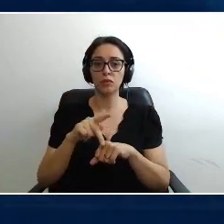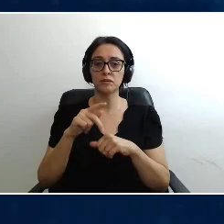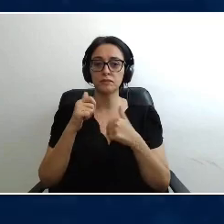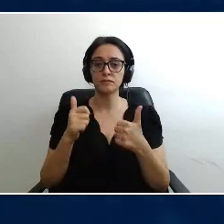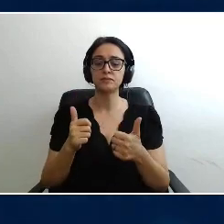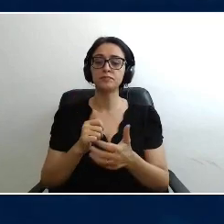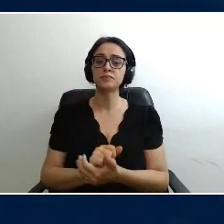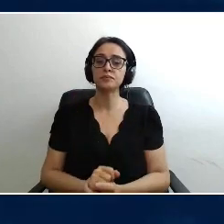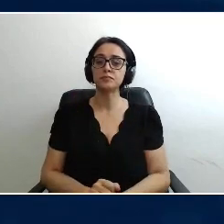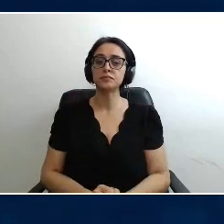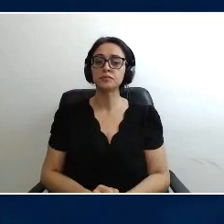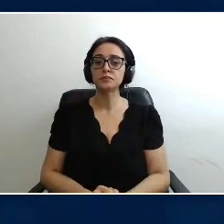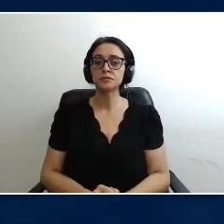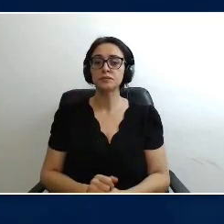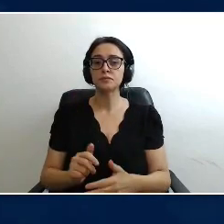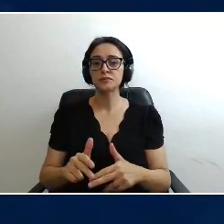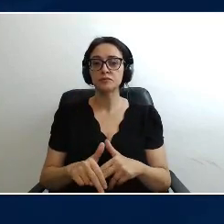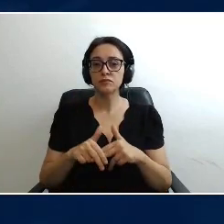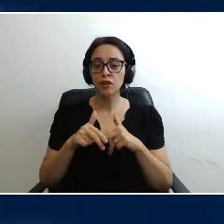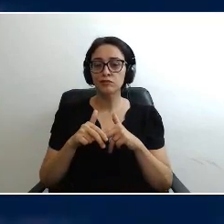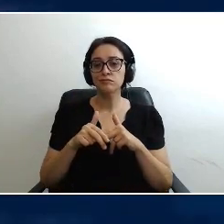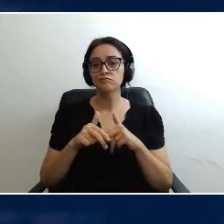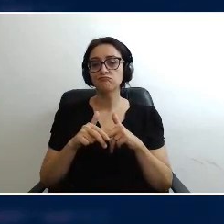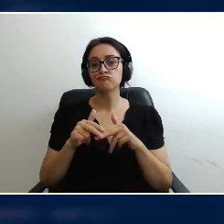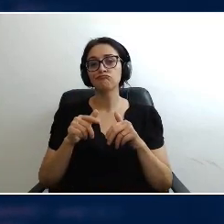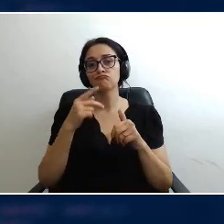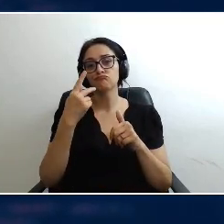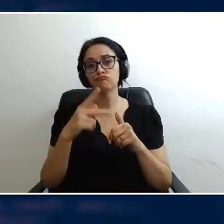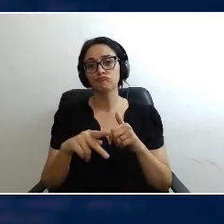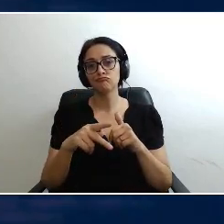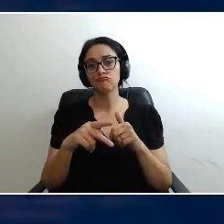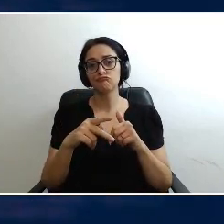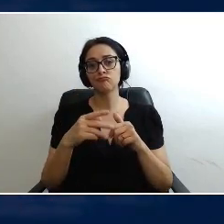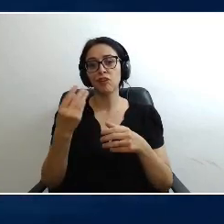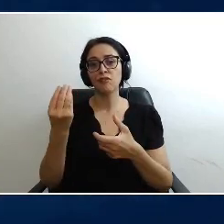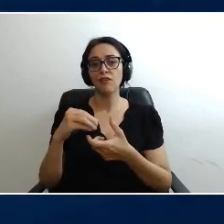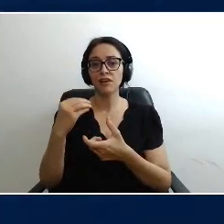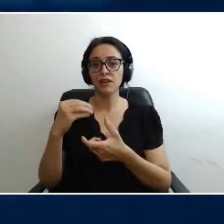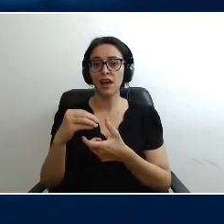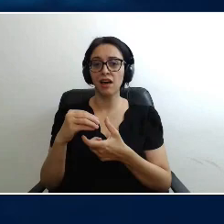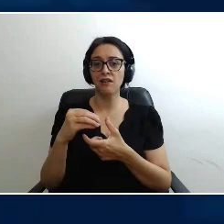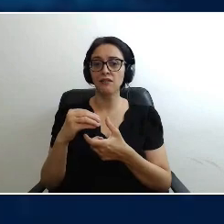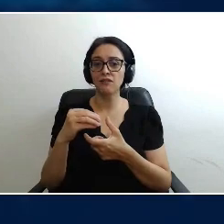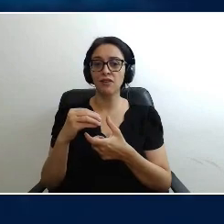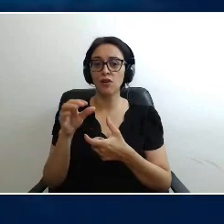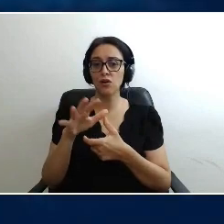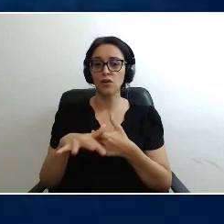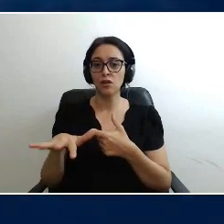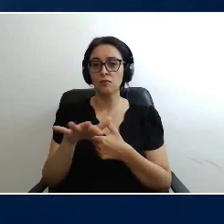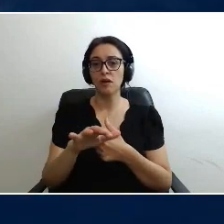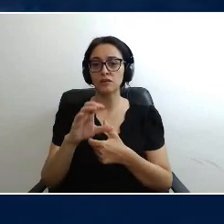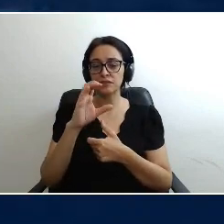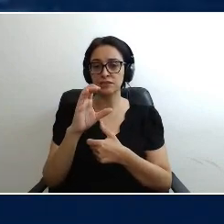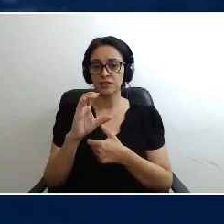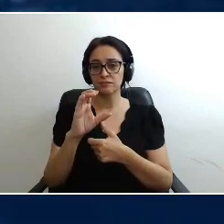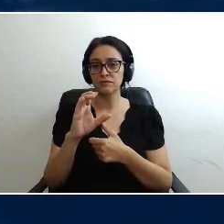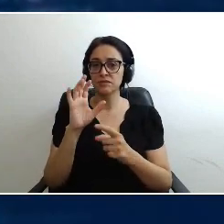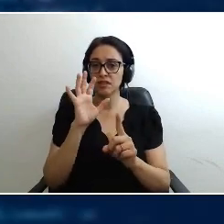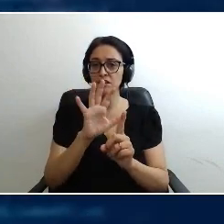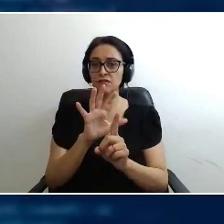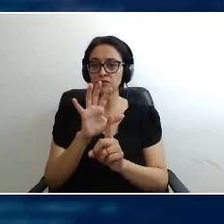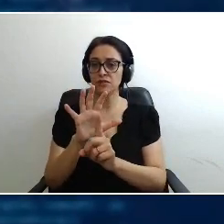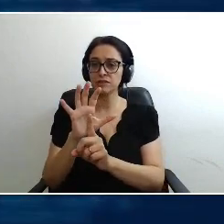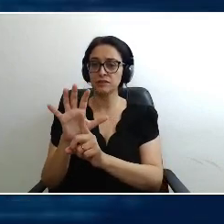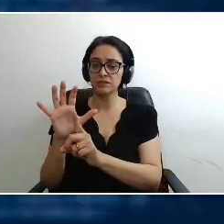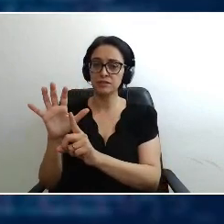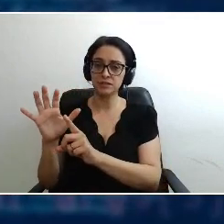Aqui, por algum motivo x, é só um exemplo, a gente tem uma variável global chamada c, e ela vai influenciando no retorno, vai